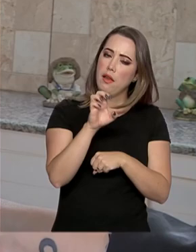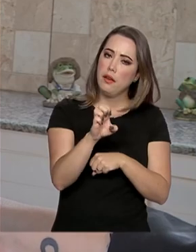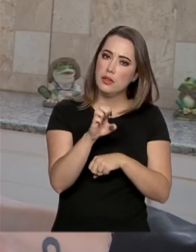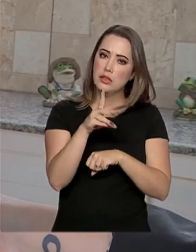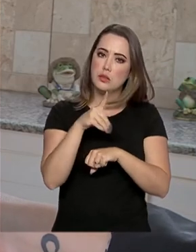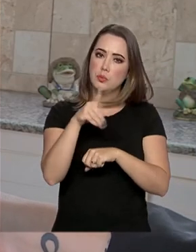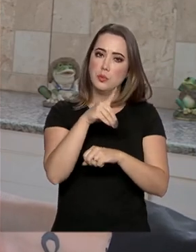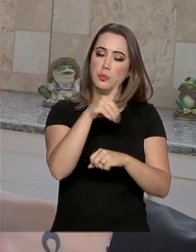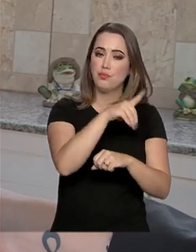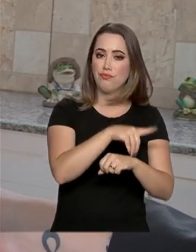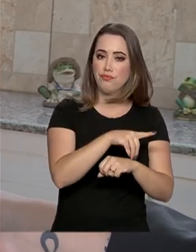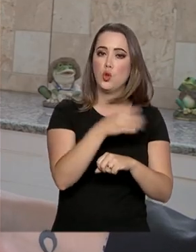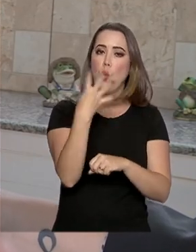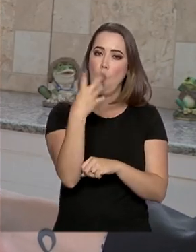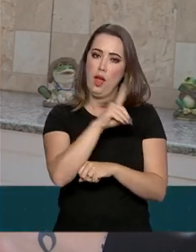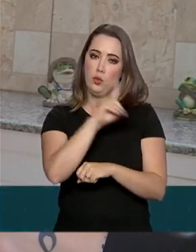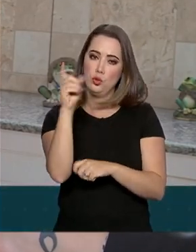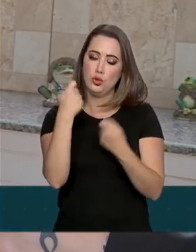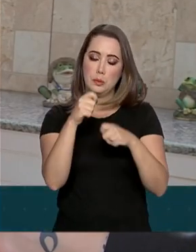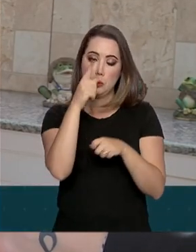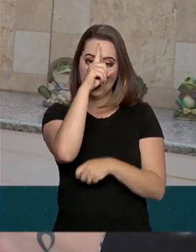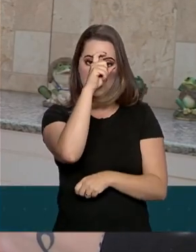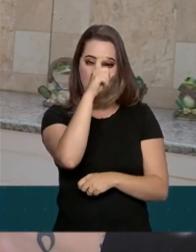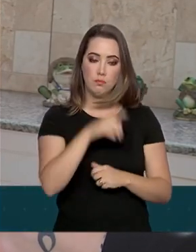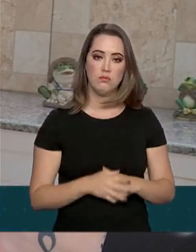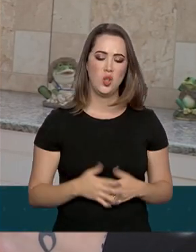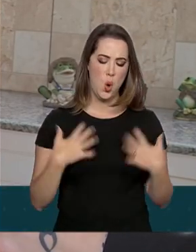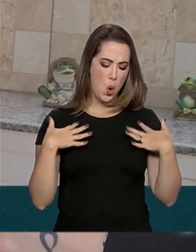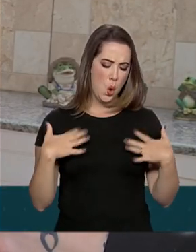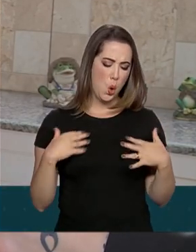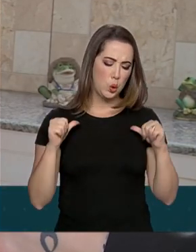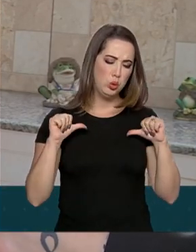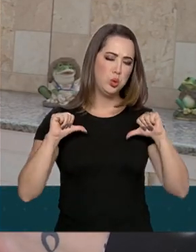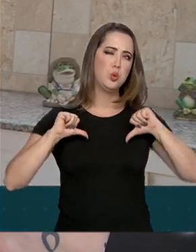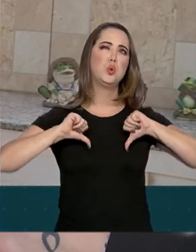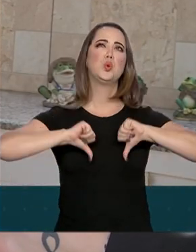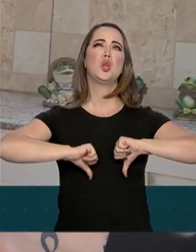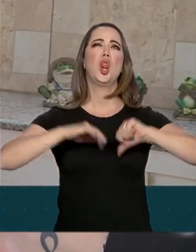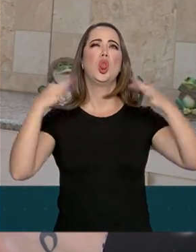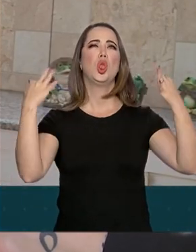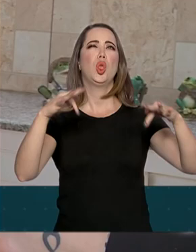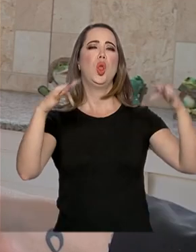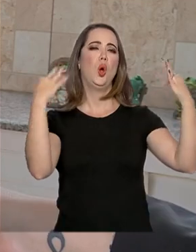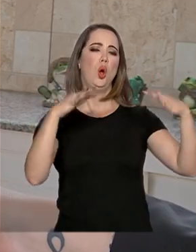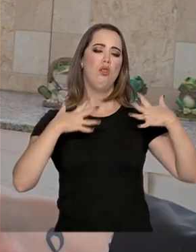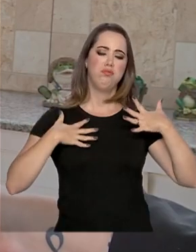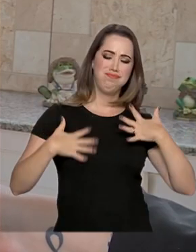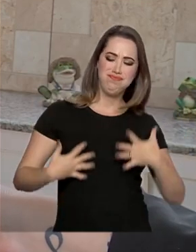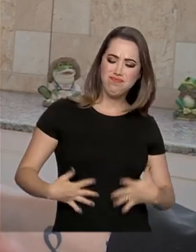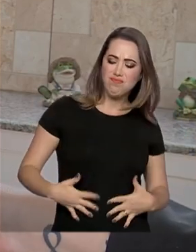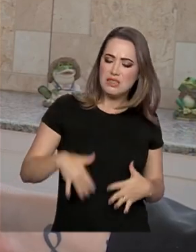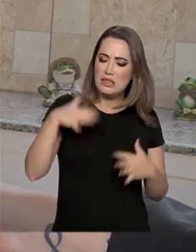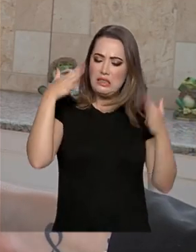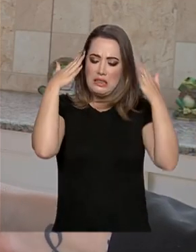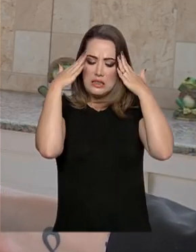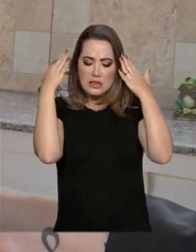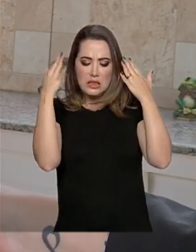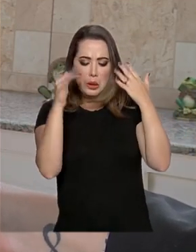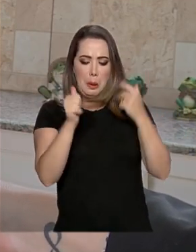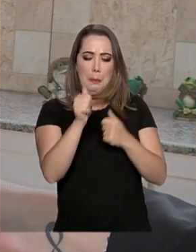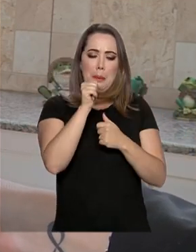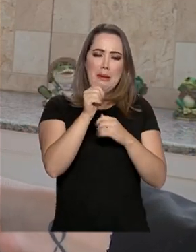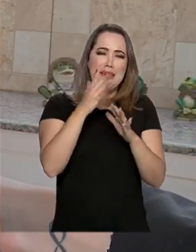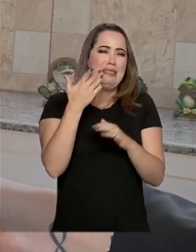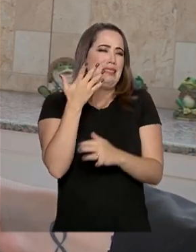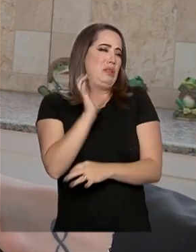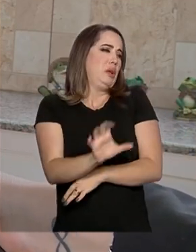no ano passado. Seu corpo fica terrível. É dor no corpo, dor de cabeça. Você tem que beber líquido, mas você não consegue beber